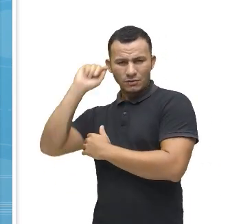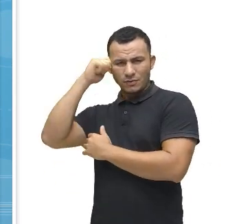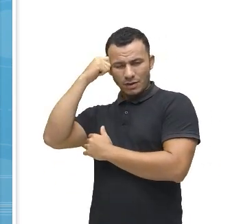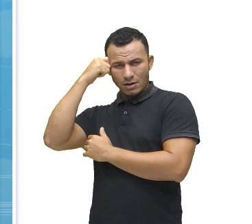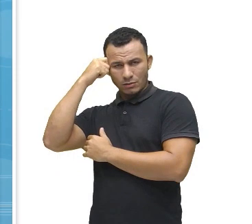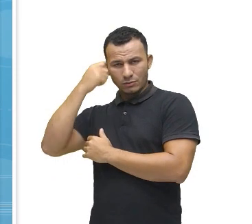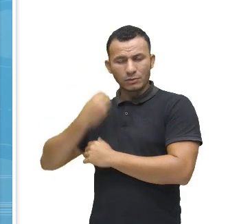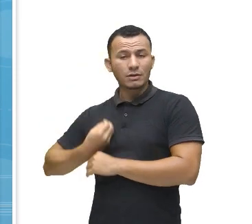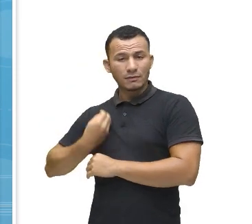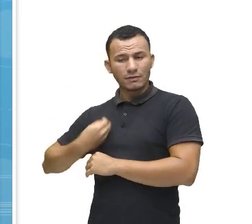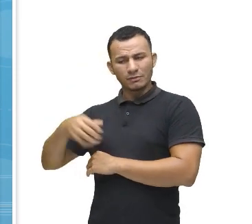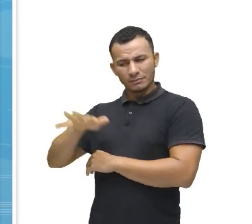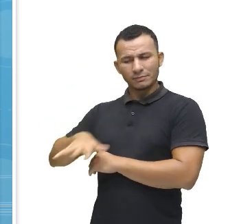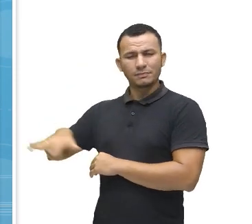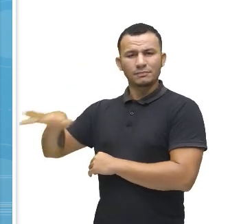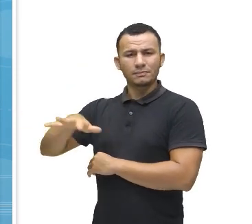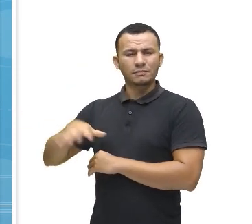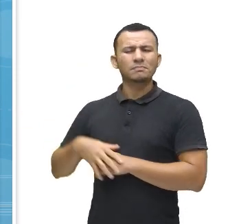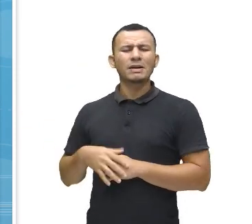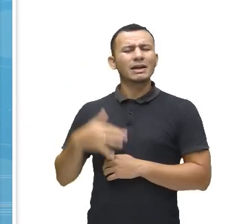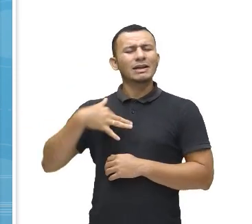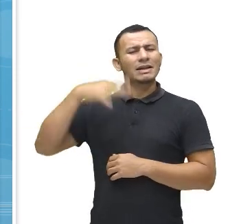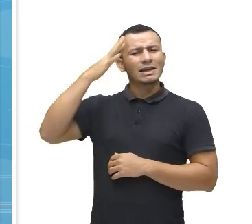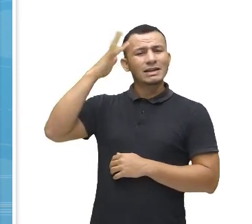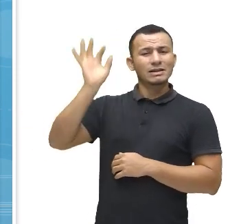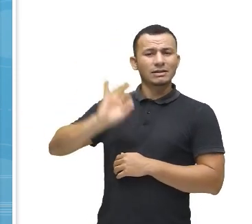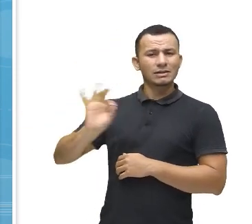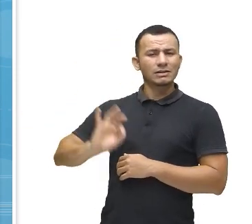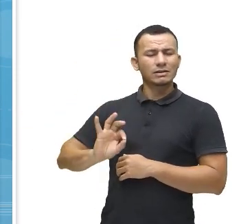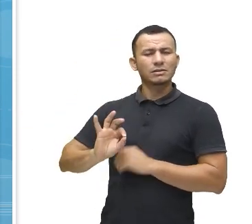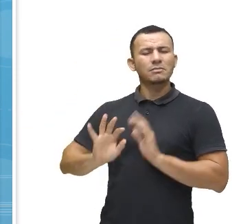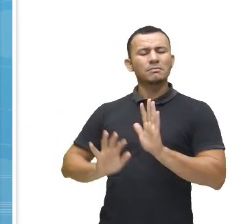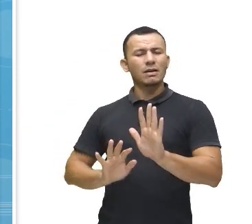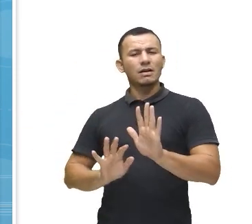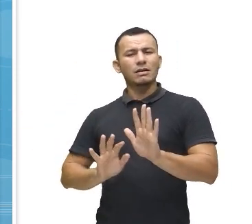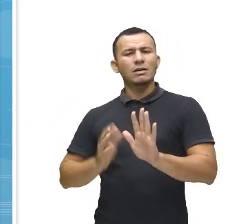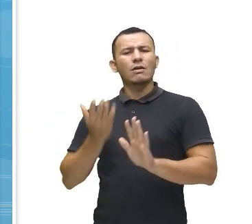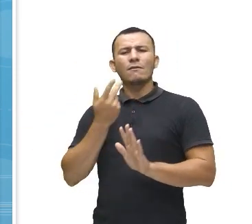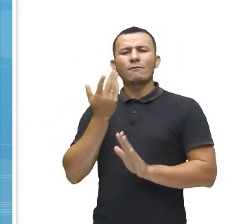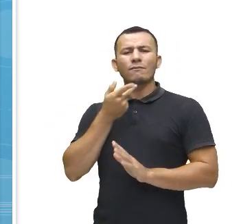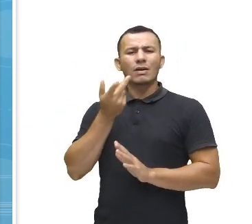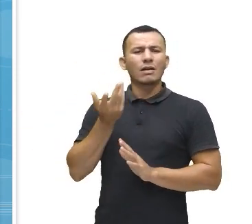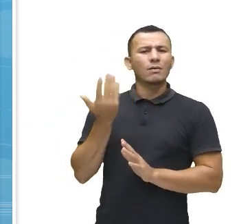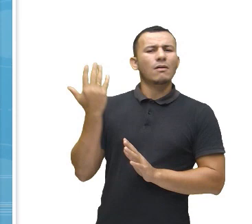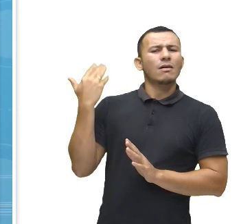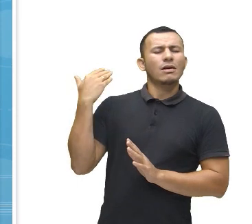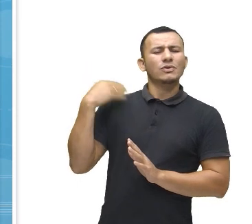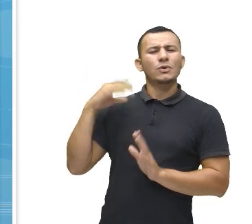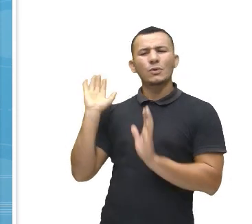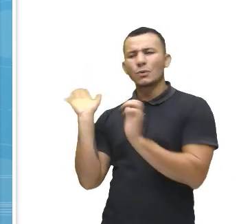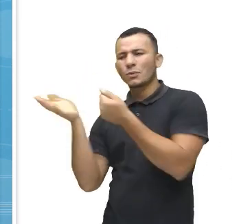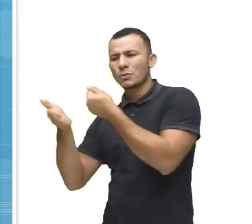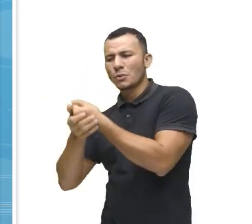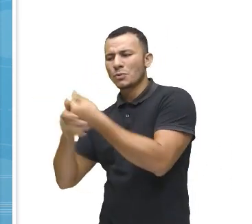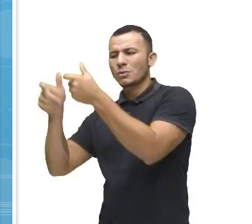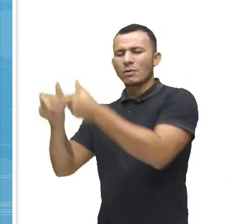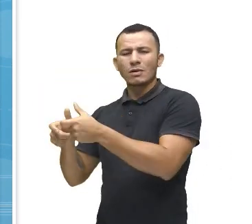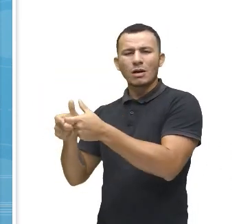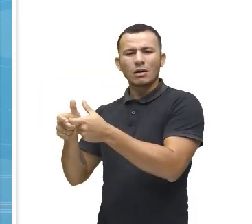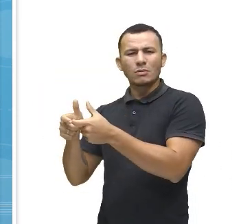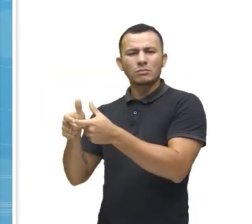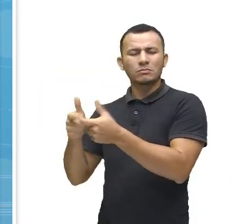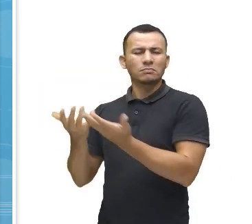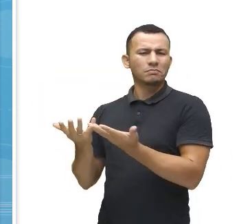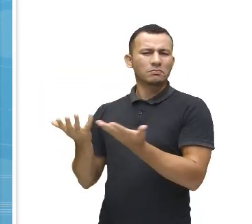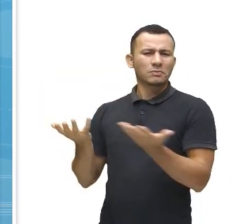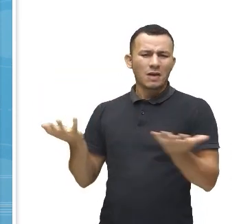perguntam, professor, como assim? Não estou entendendo. O senhor falou ainda agora que o quilombo geralmente é em um local escondido, né, refúgio. Como é que o